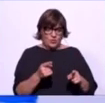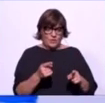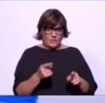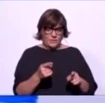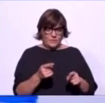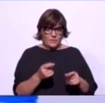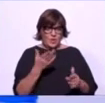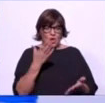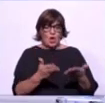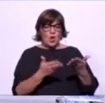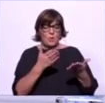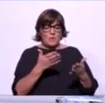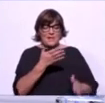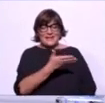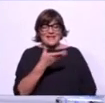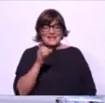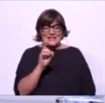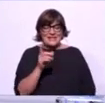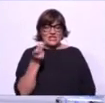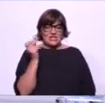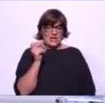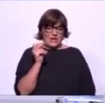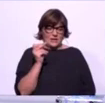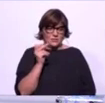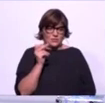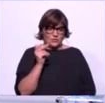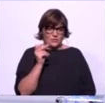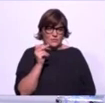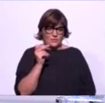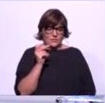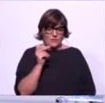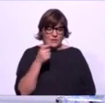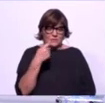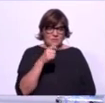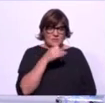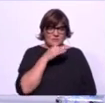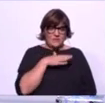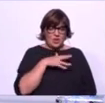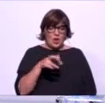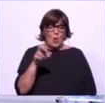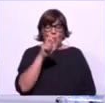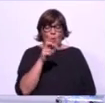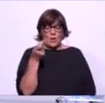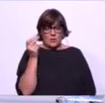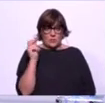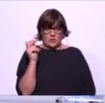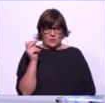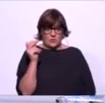Porque comparando os tais 16 anos que leva Luís Filipe Vieira com os 8 anos